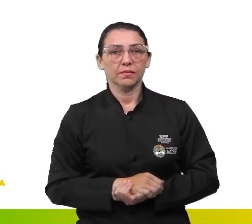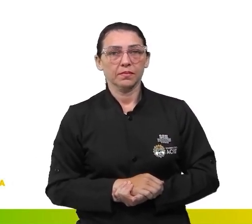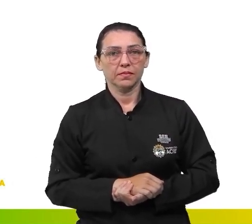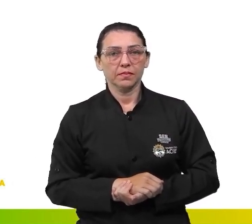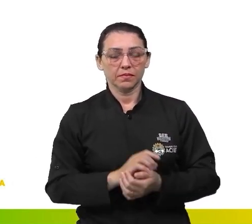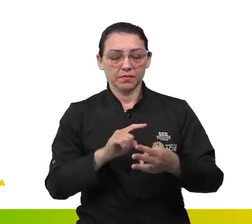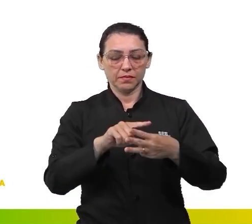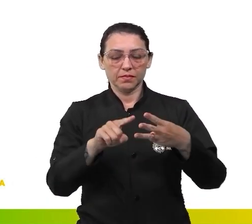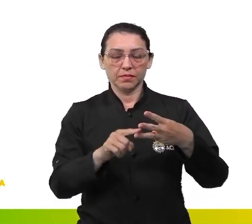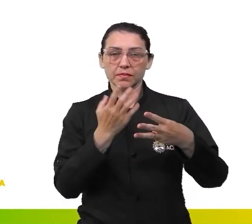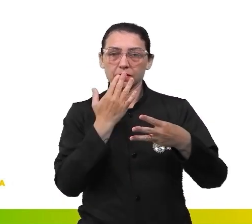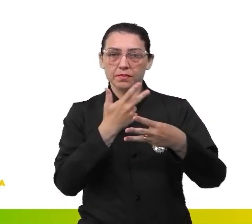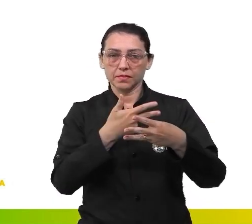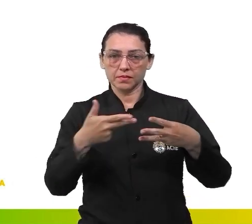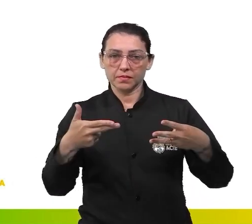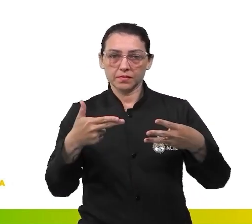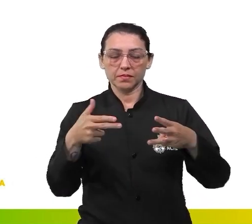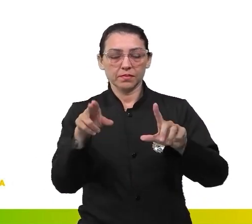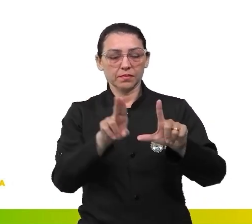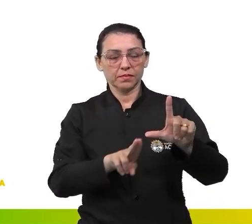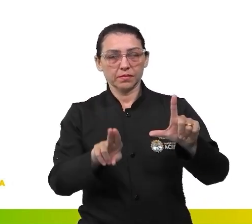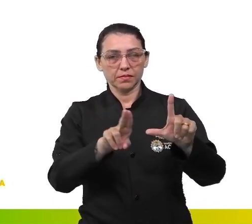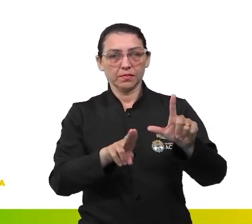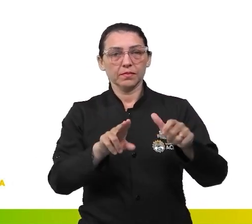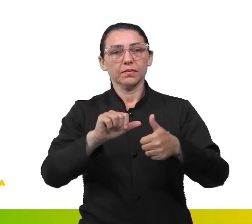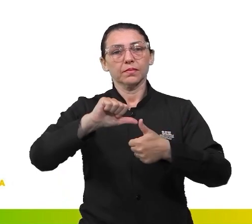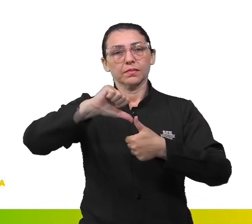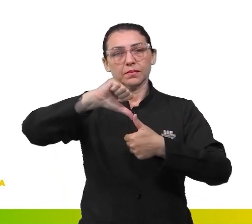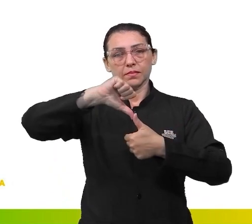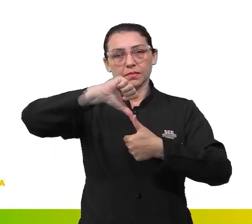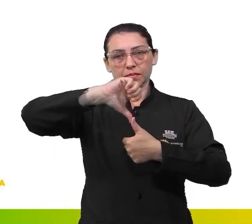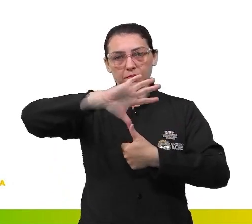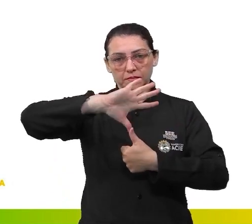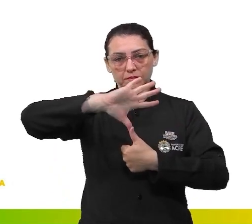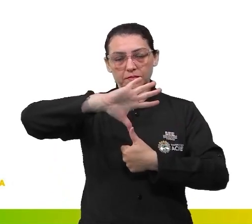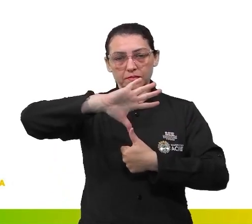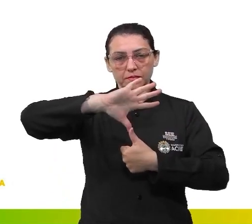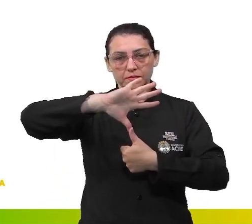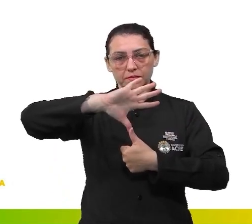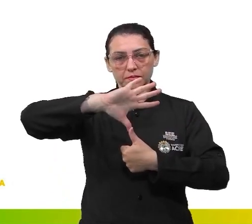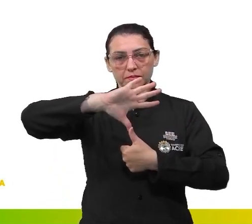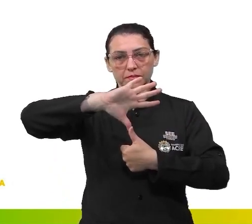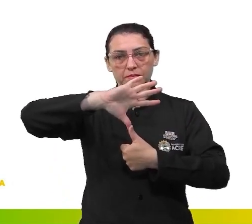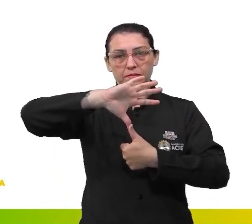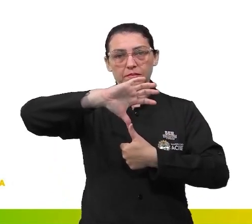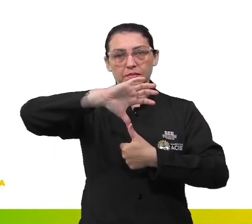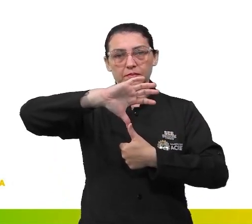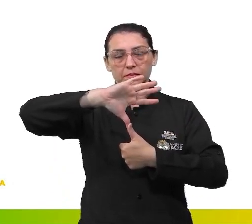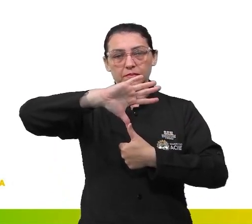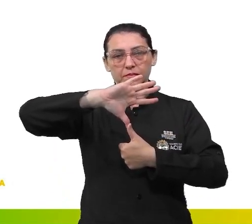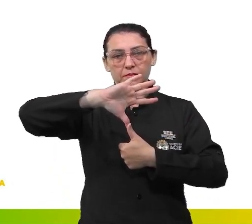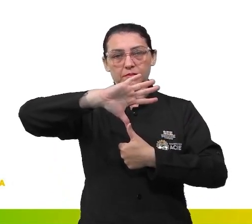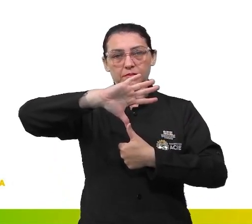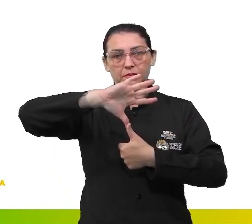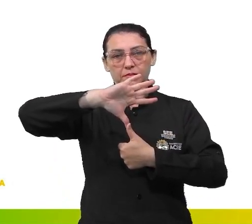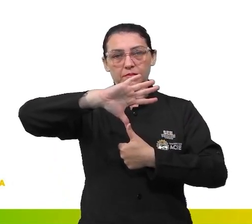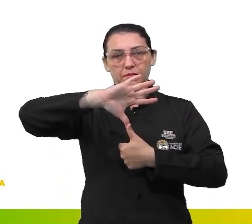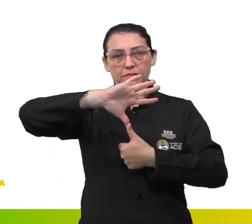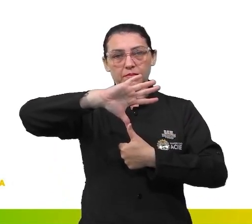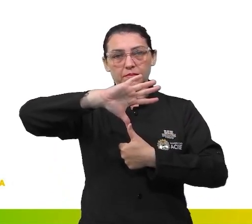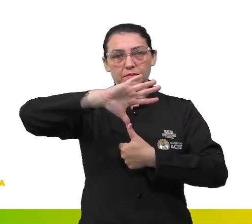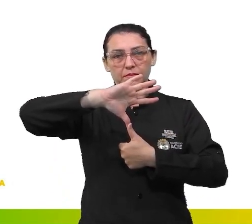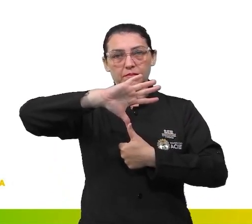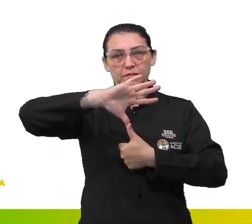aqui em 3 cores, conforme a legenda. A primeira delas, tá? América do Norte. Vamos localizar? América